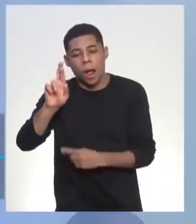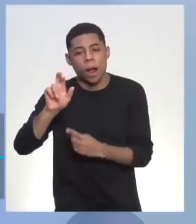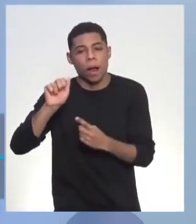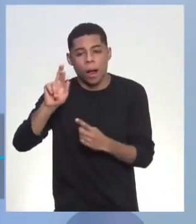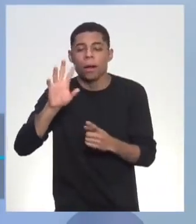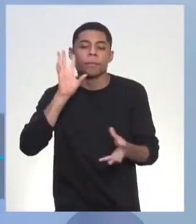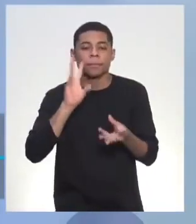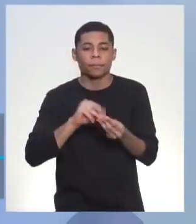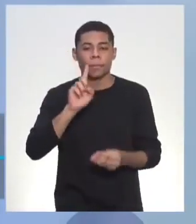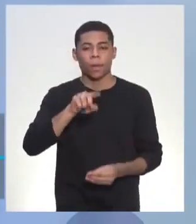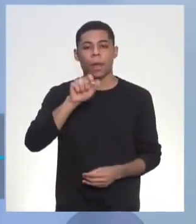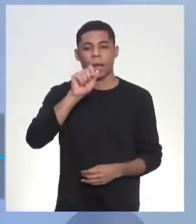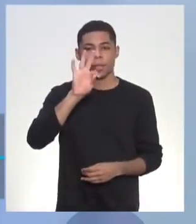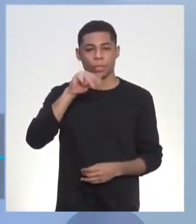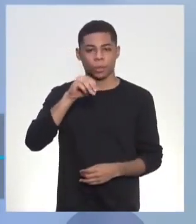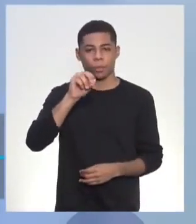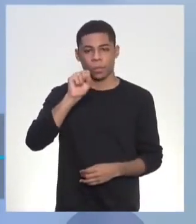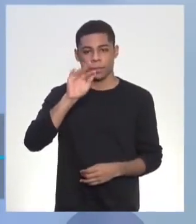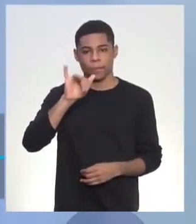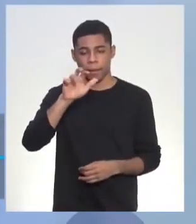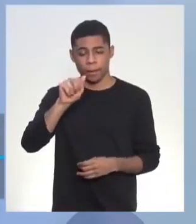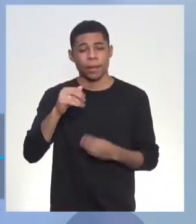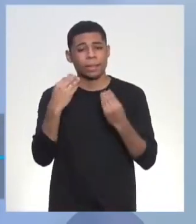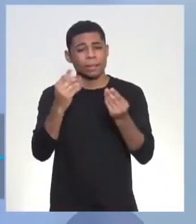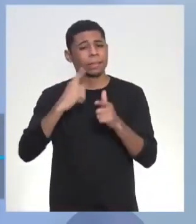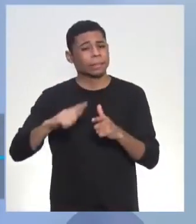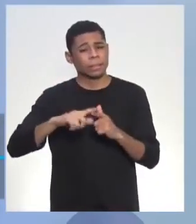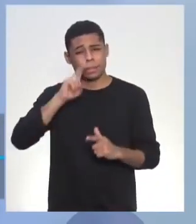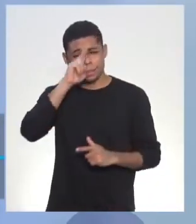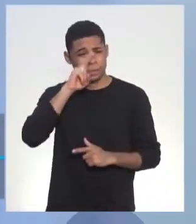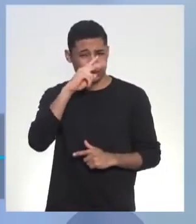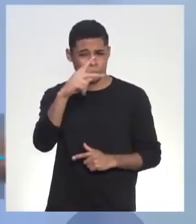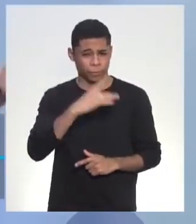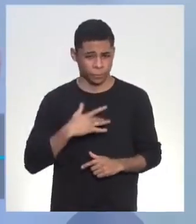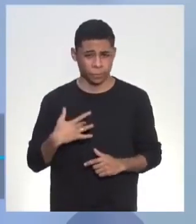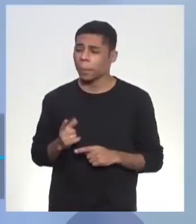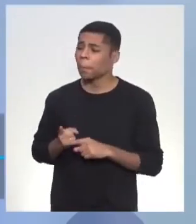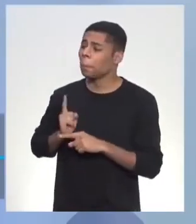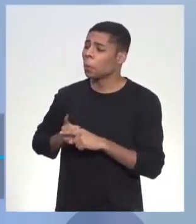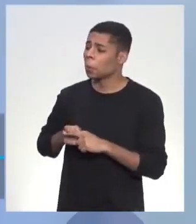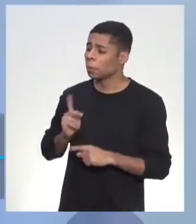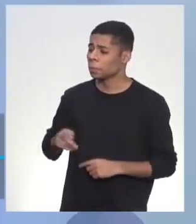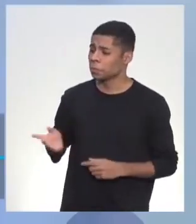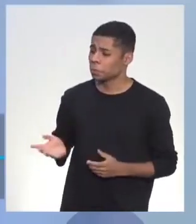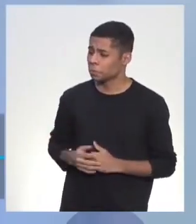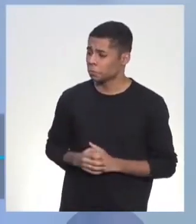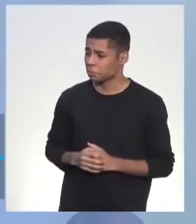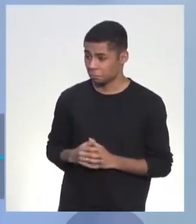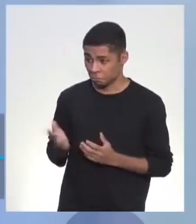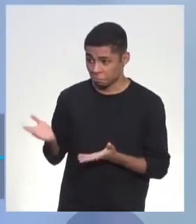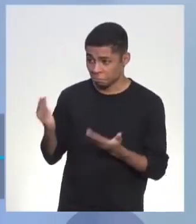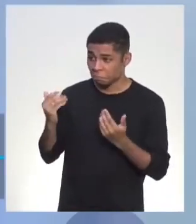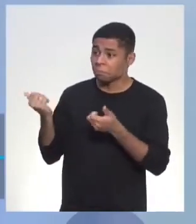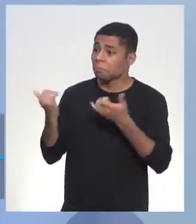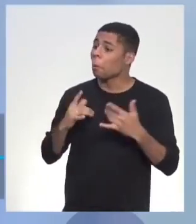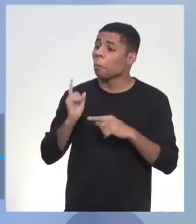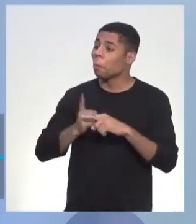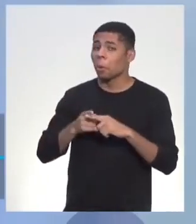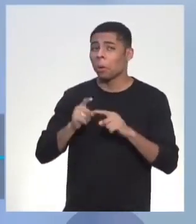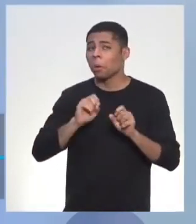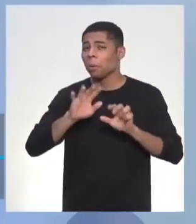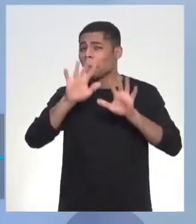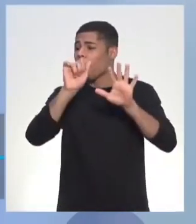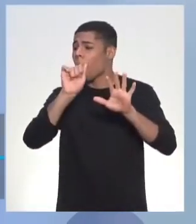a atmosférica. E ela causa grandes problemas para a gente. Você sabe por quê, professor? Aproveitando o gancho. Por que a